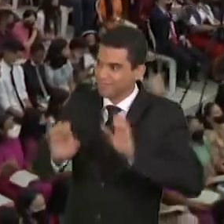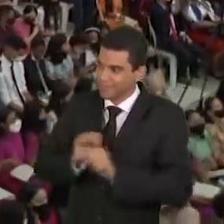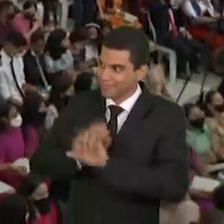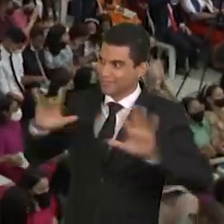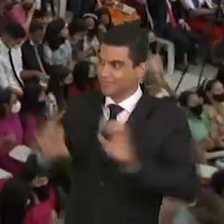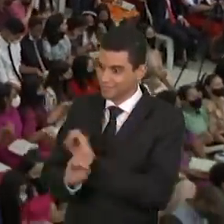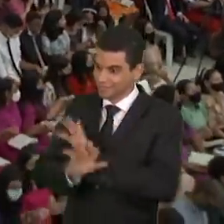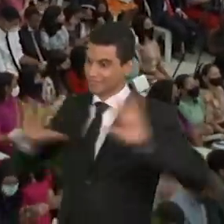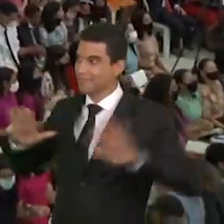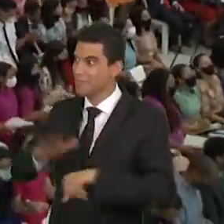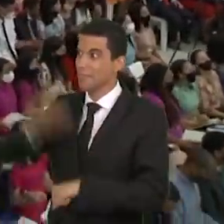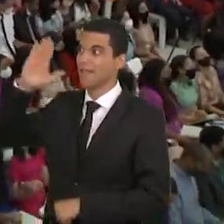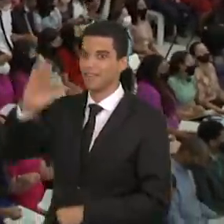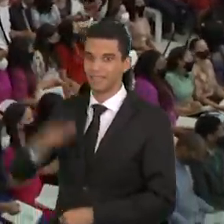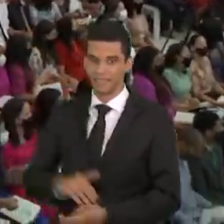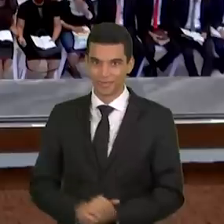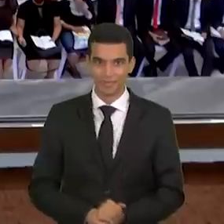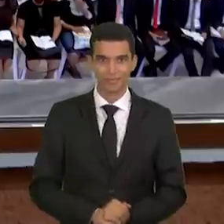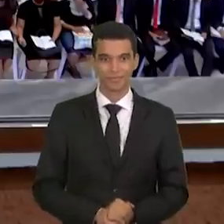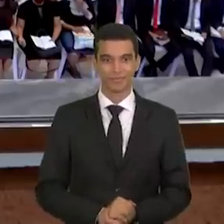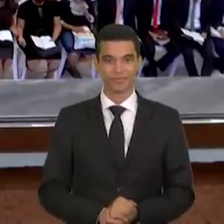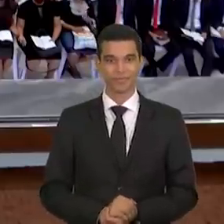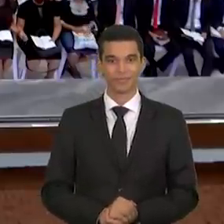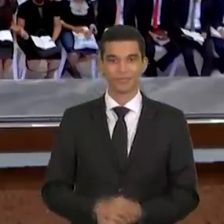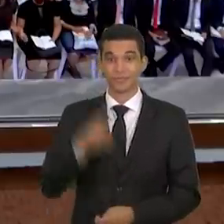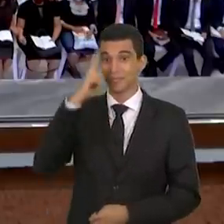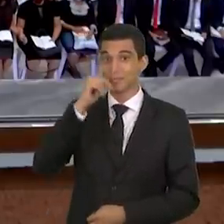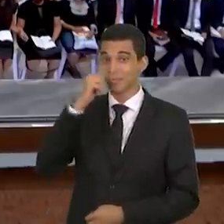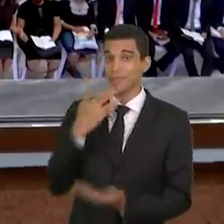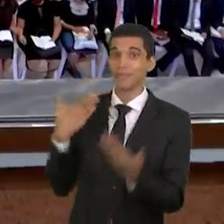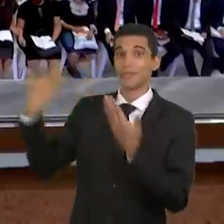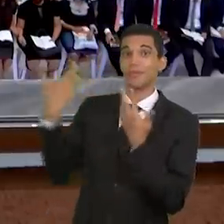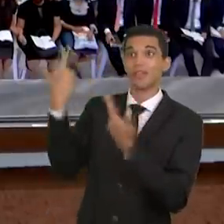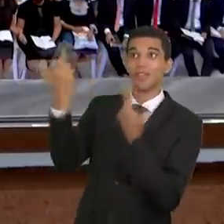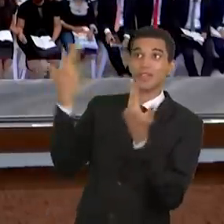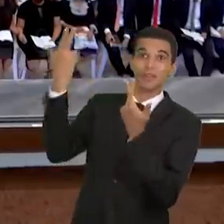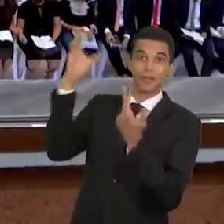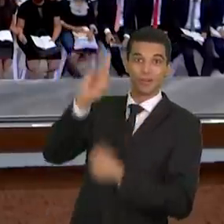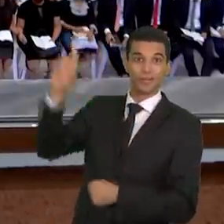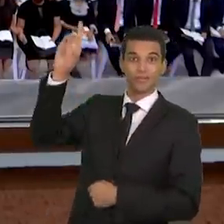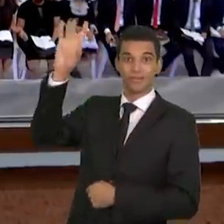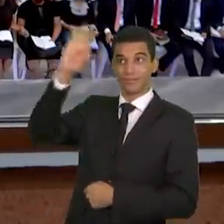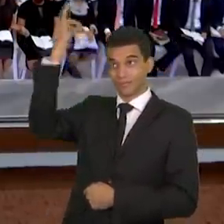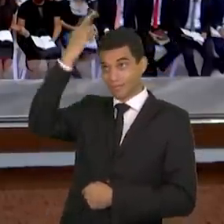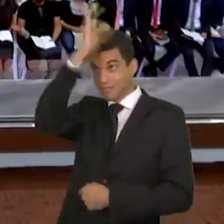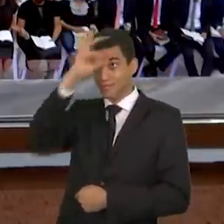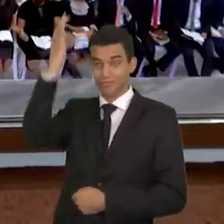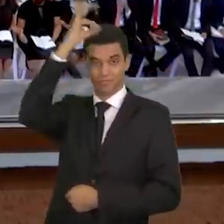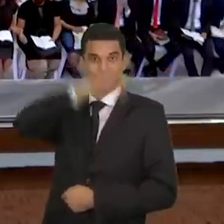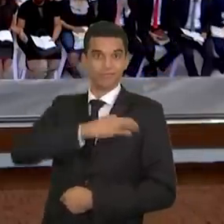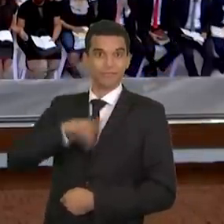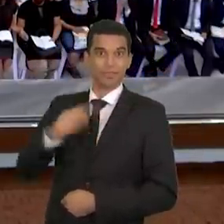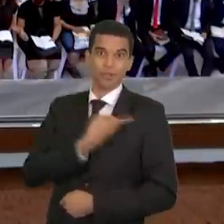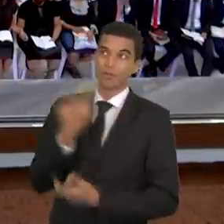glória. De glória em glória. Na mesma imagem. Como pelo Espírito do Senhor.